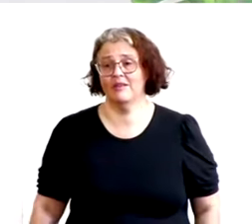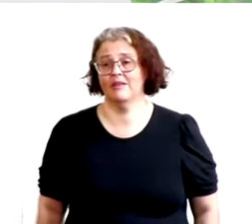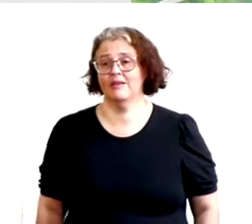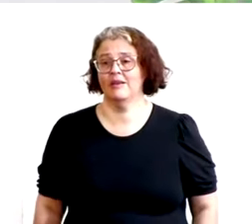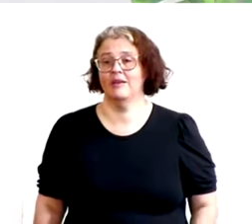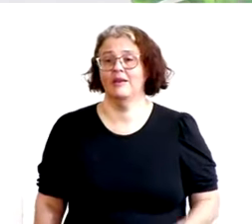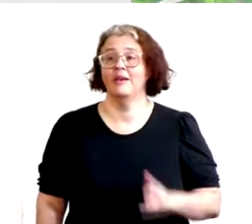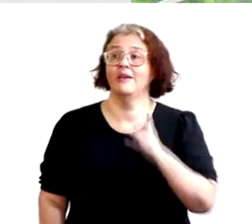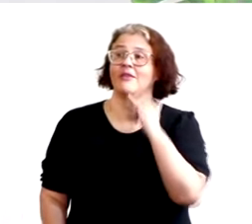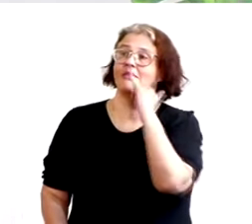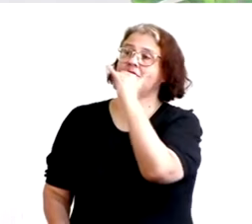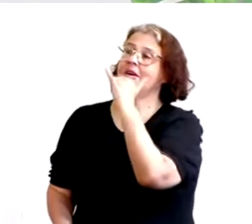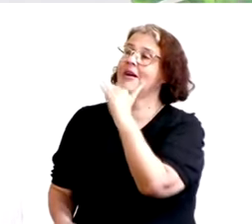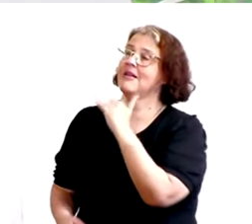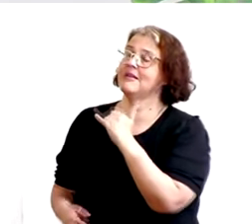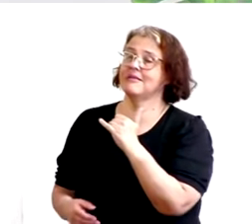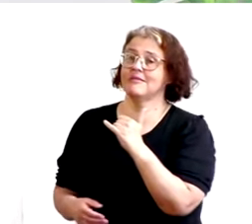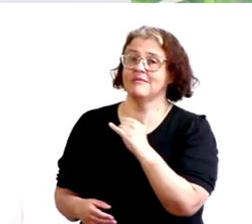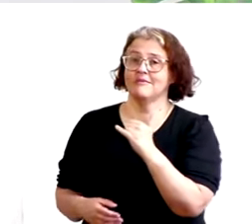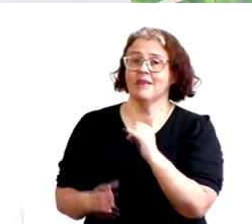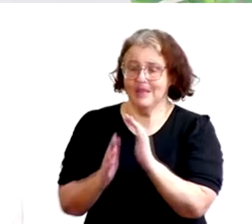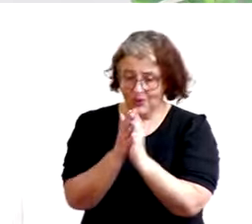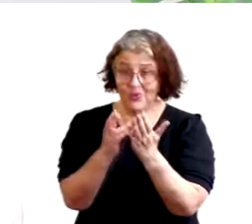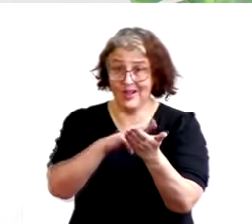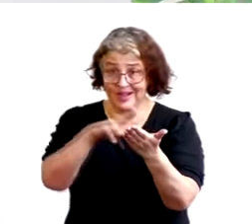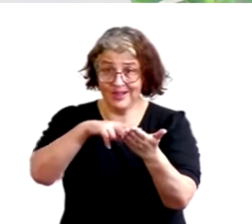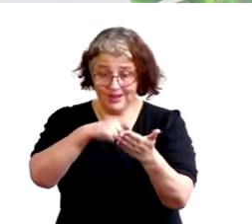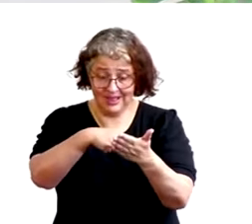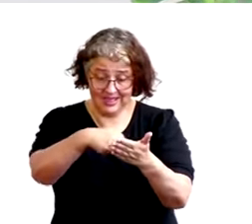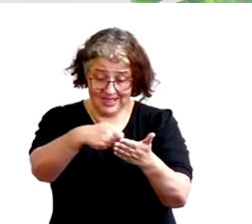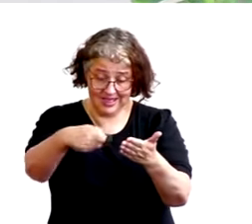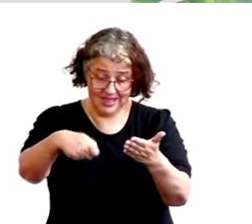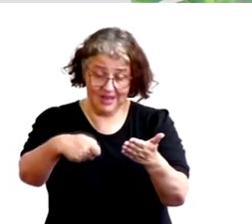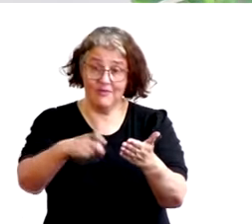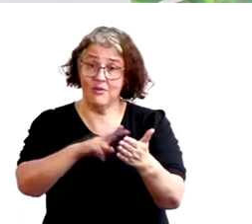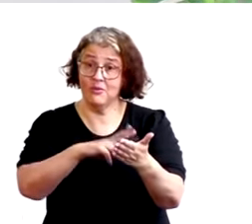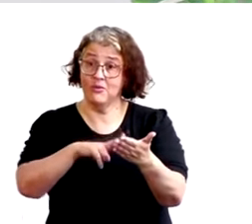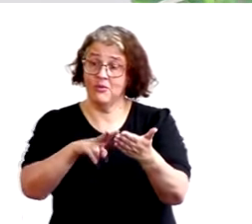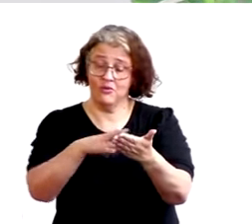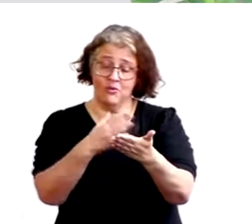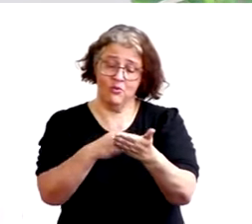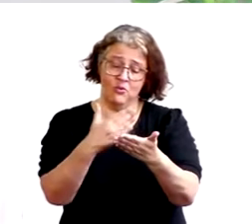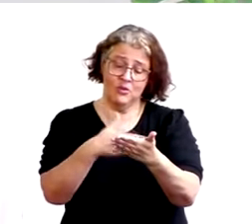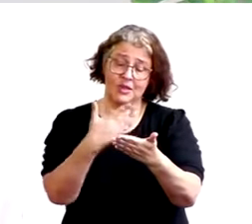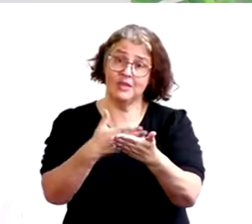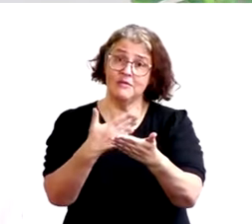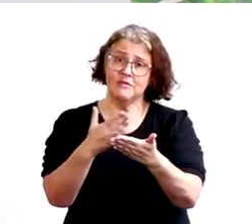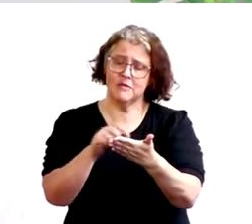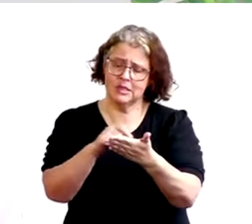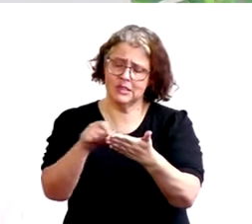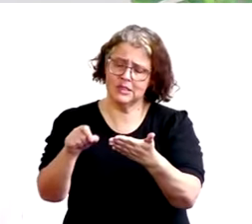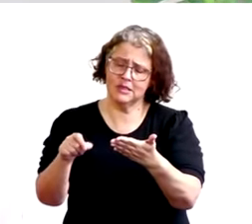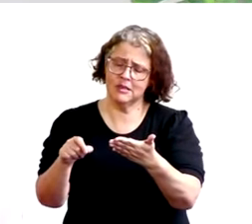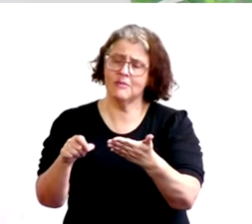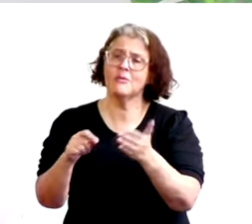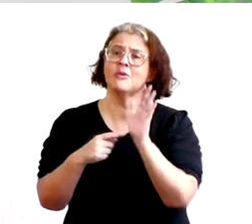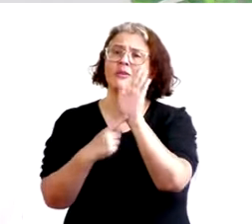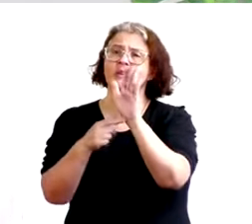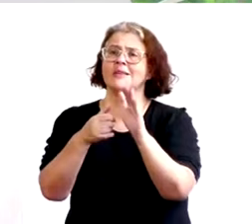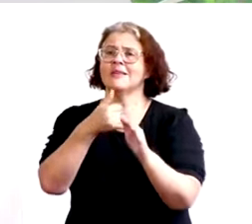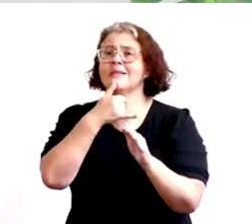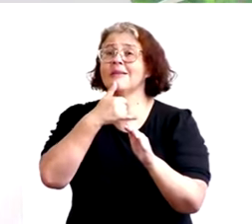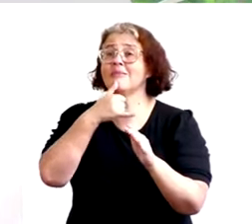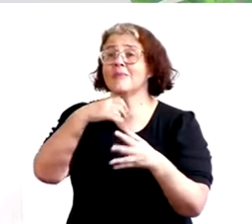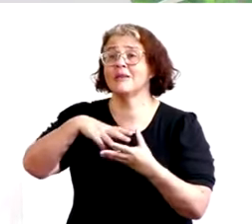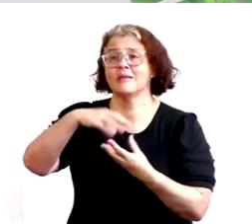a respeito das suas aflições e é interessante ouvir aquilo que sujam nos traz quando